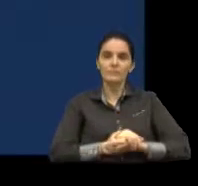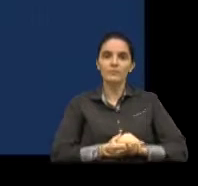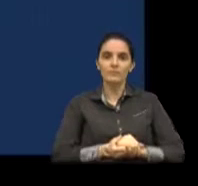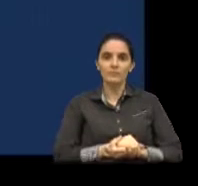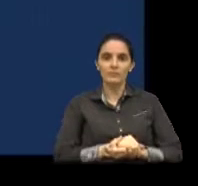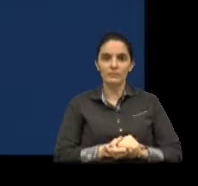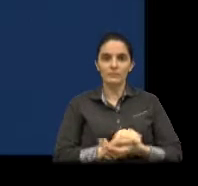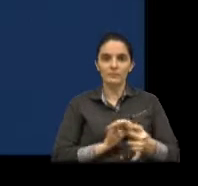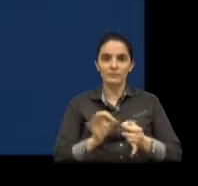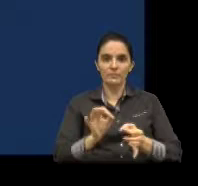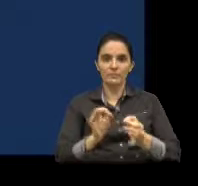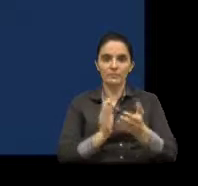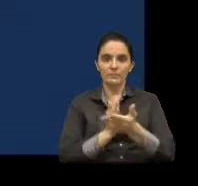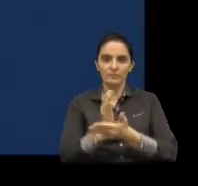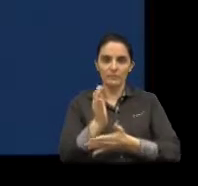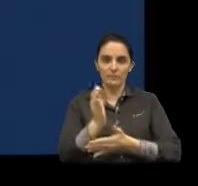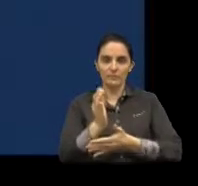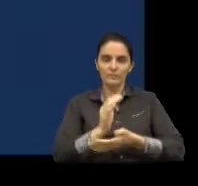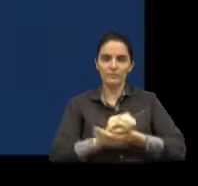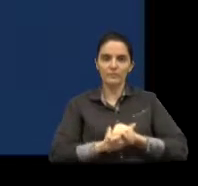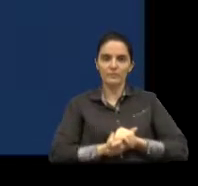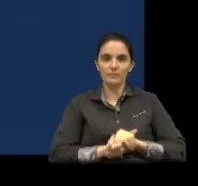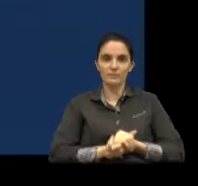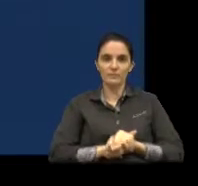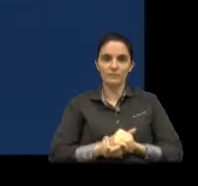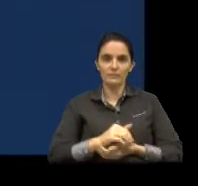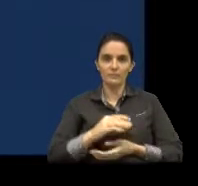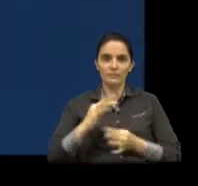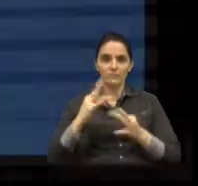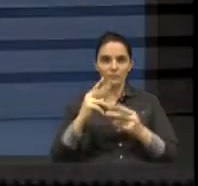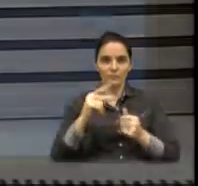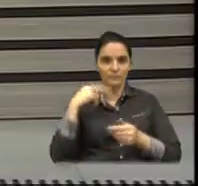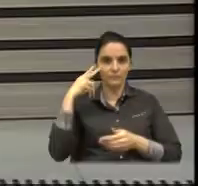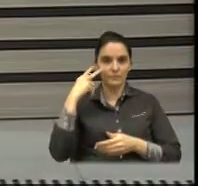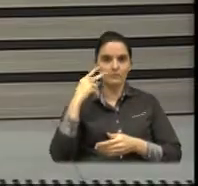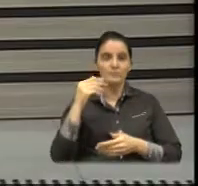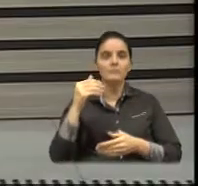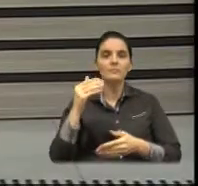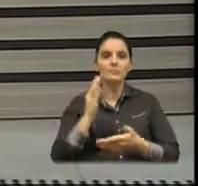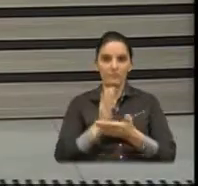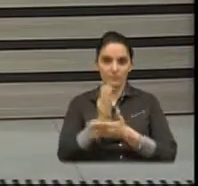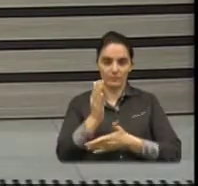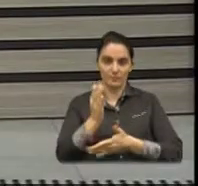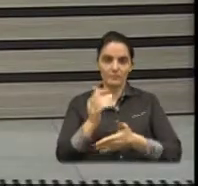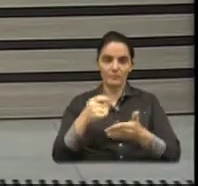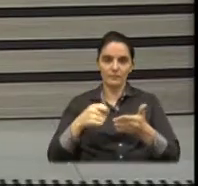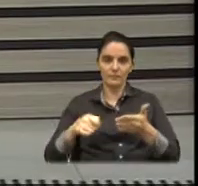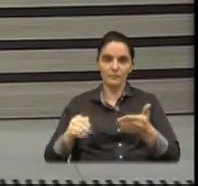O projeto foi aprovado com o voto de todos os vereadores. Está aprovada a redação final.